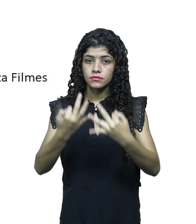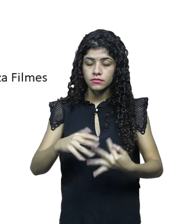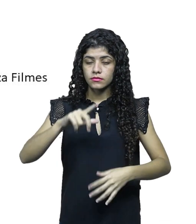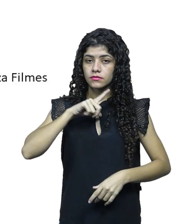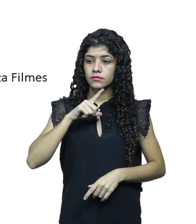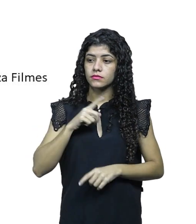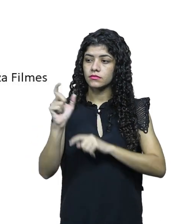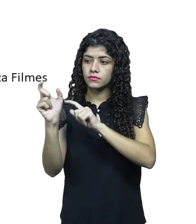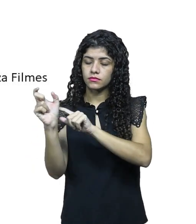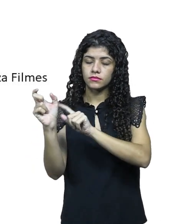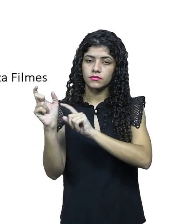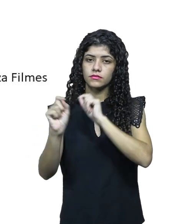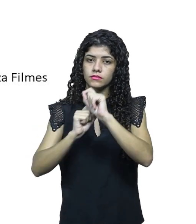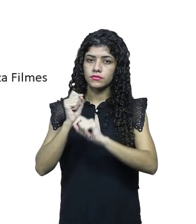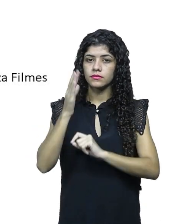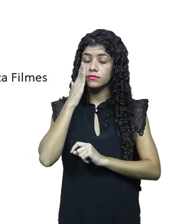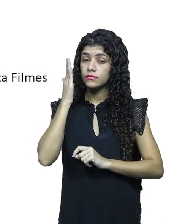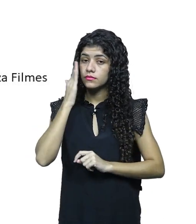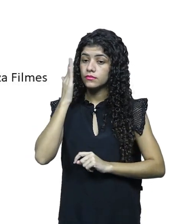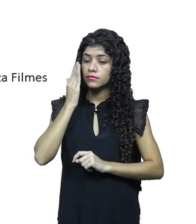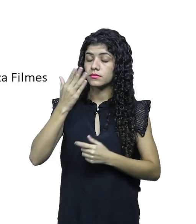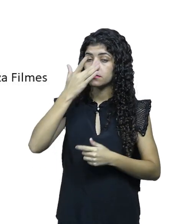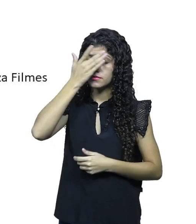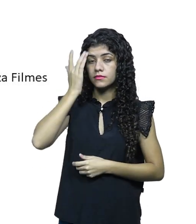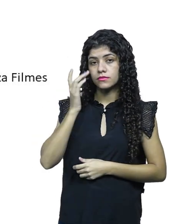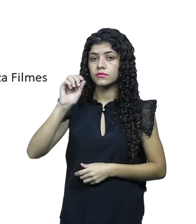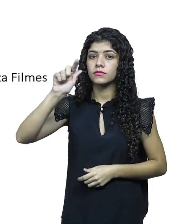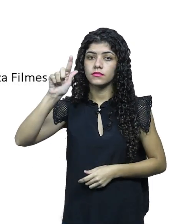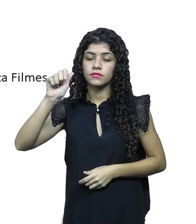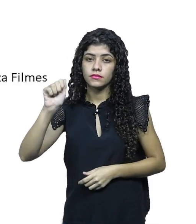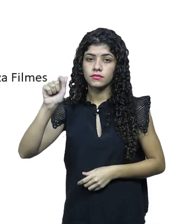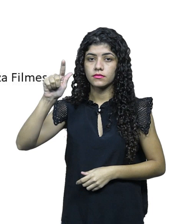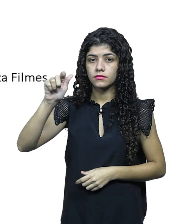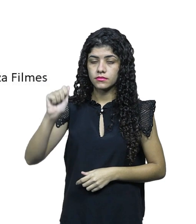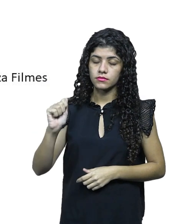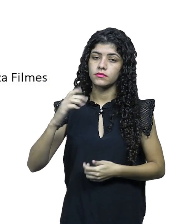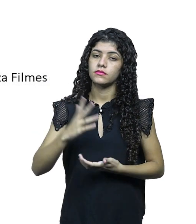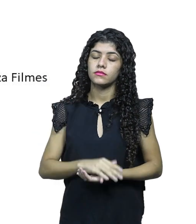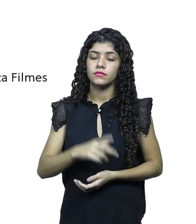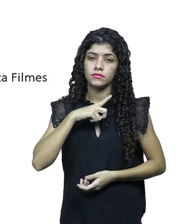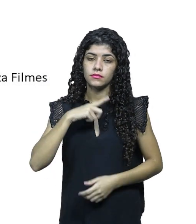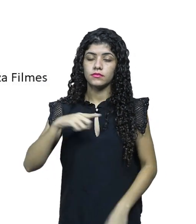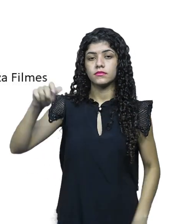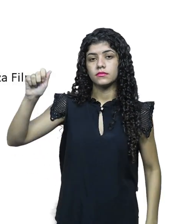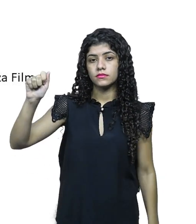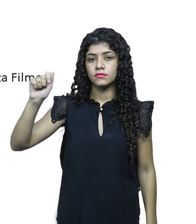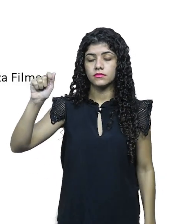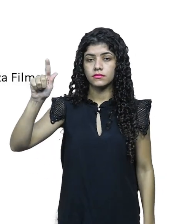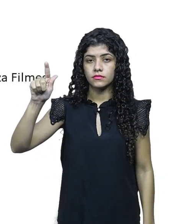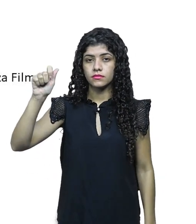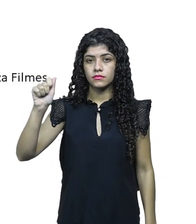palavrinhas que remetem às pausas que ele vai dando conta do problema que ele tem.